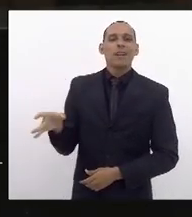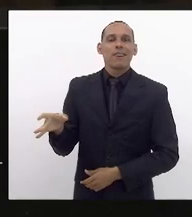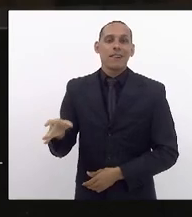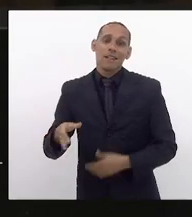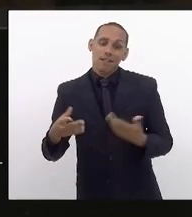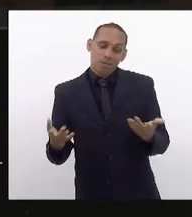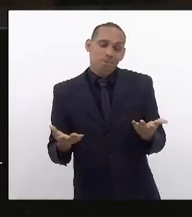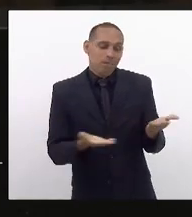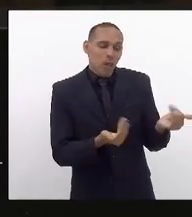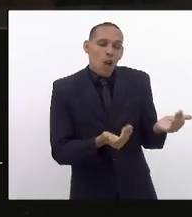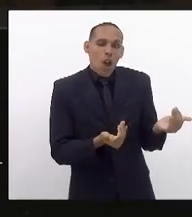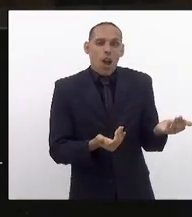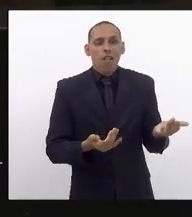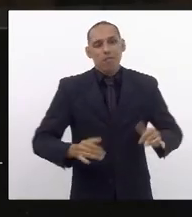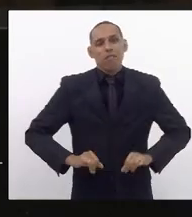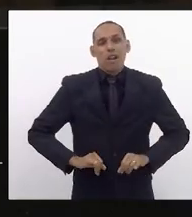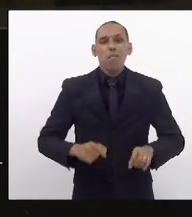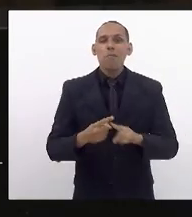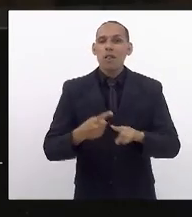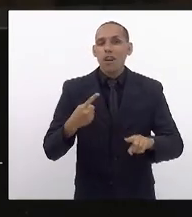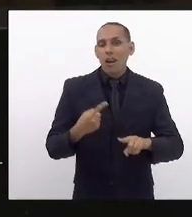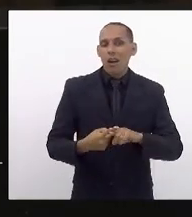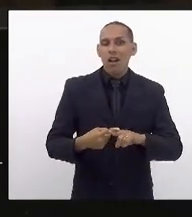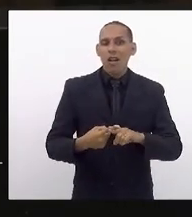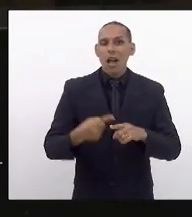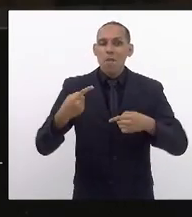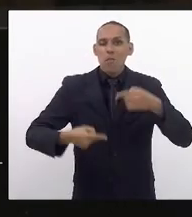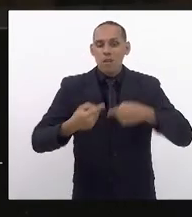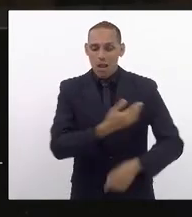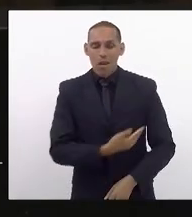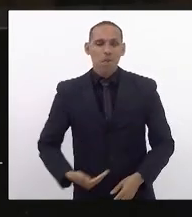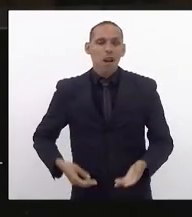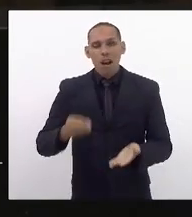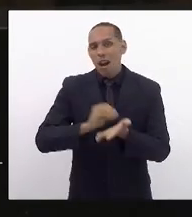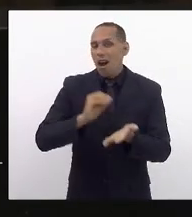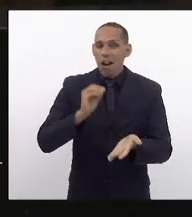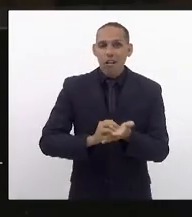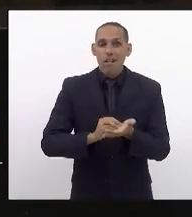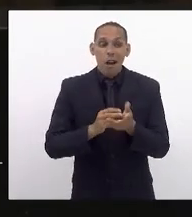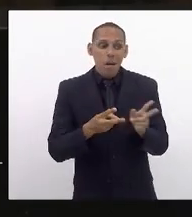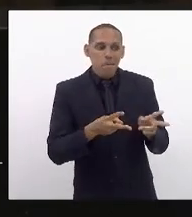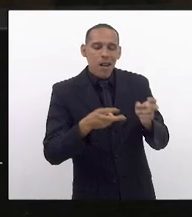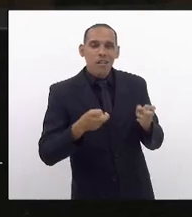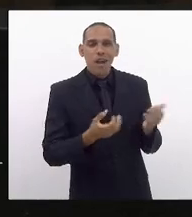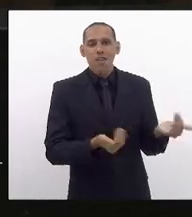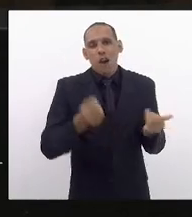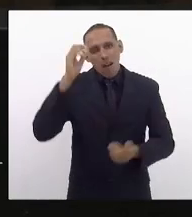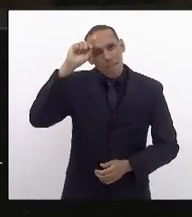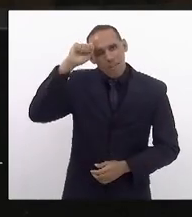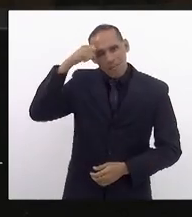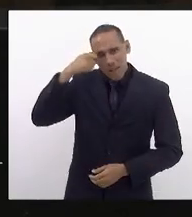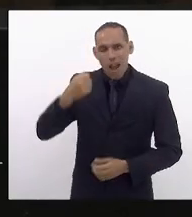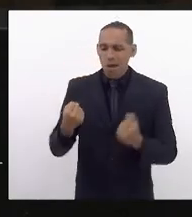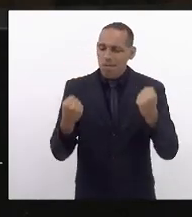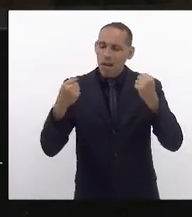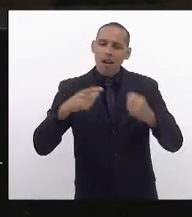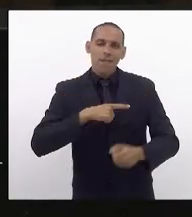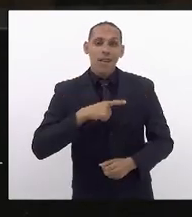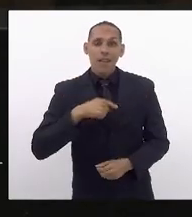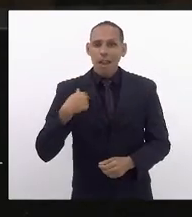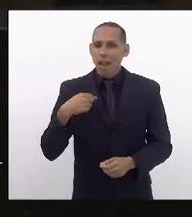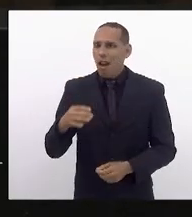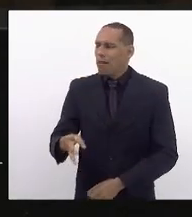acometida diante de falta de políticas públicas que não reconheçam o potencial da juventude negra. Então, eu fiquei bastante